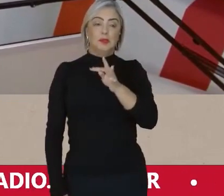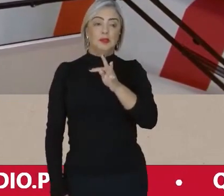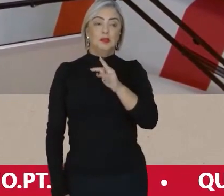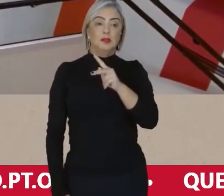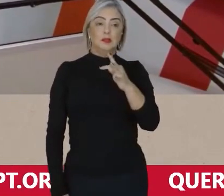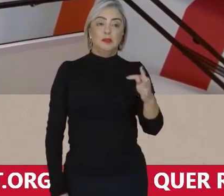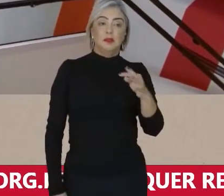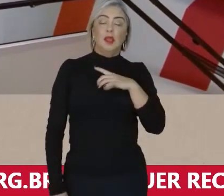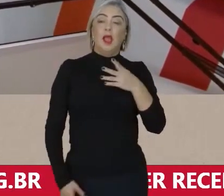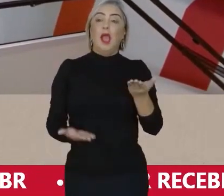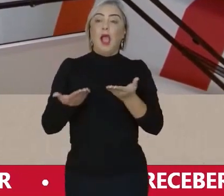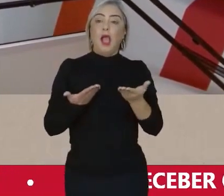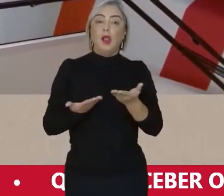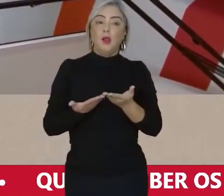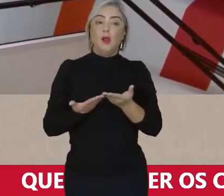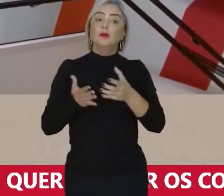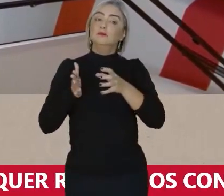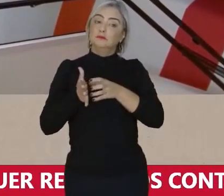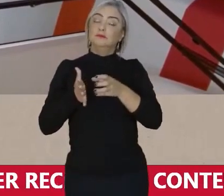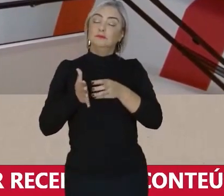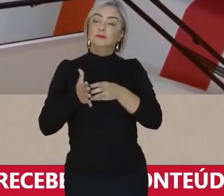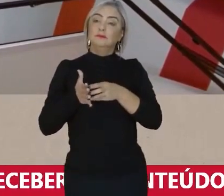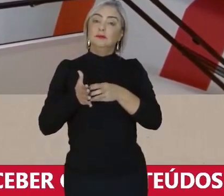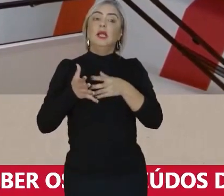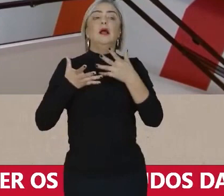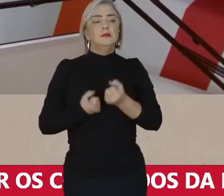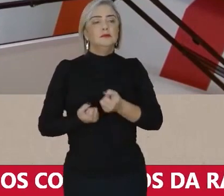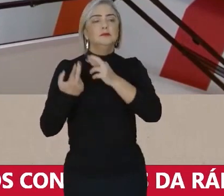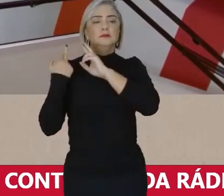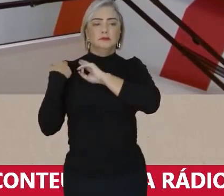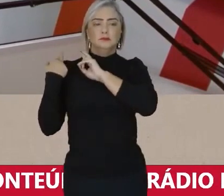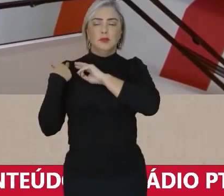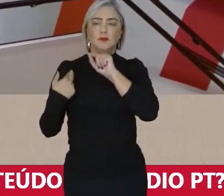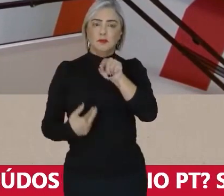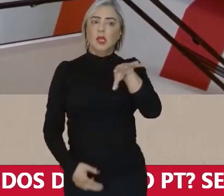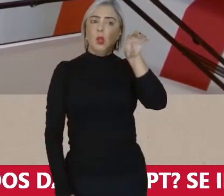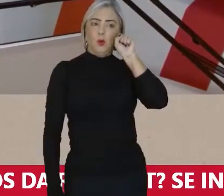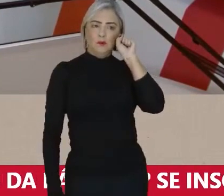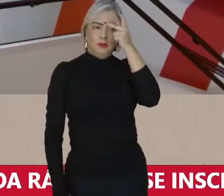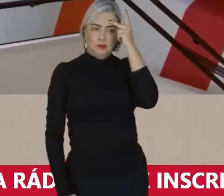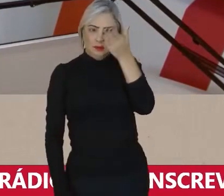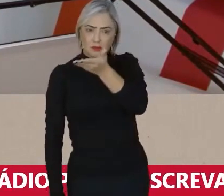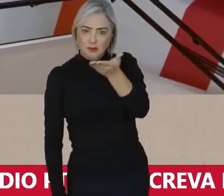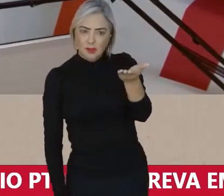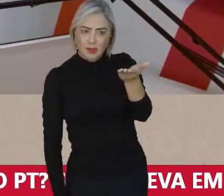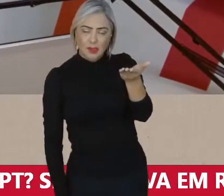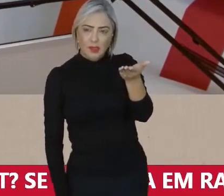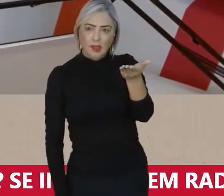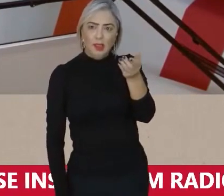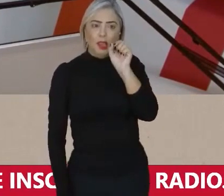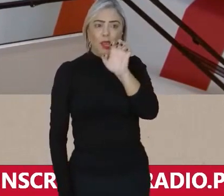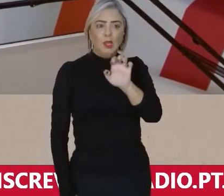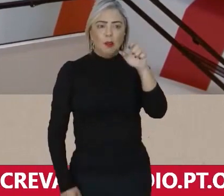PT, né, falo agora como dirigente partidário, né, que o PT assuma essa responsabilidade. Você que está nos ouvindo e que está no seu